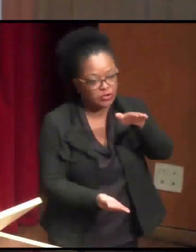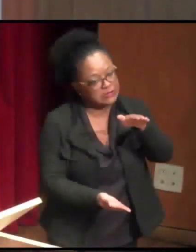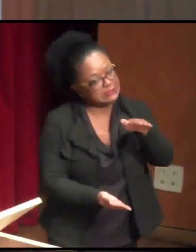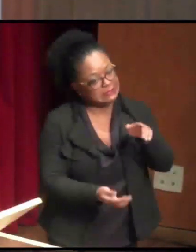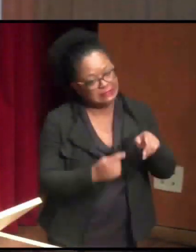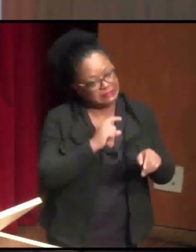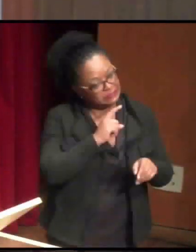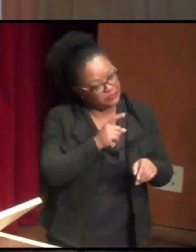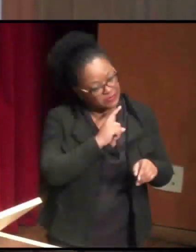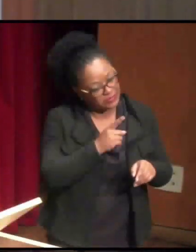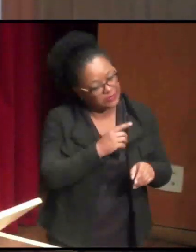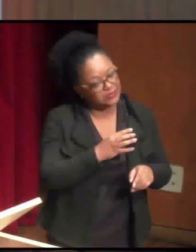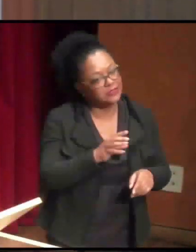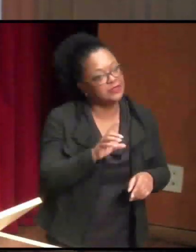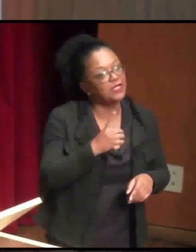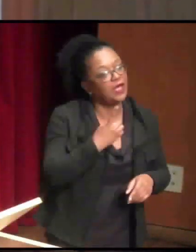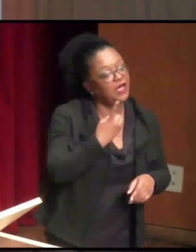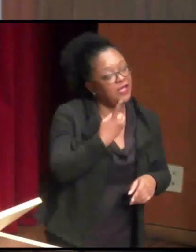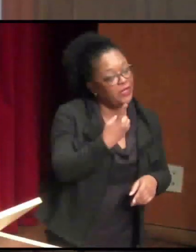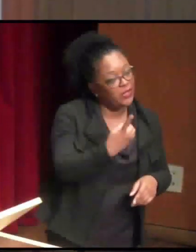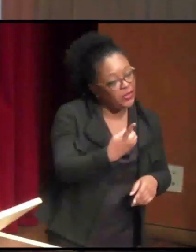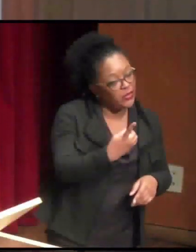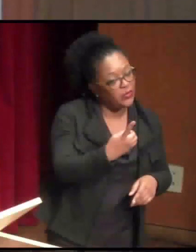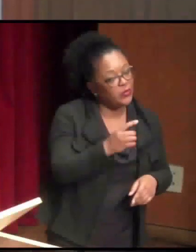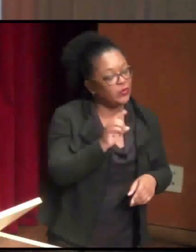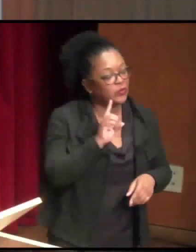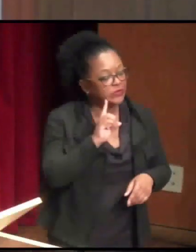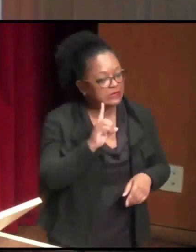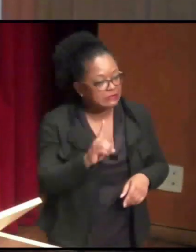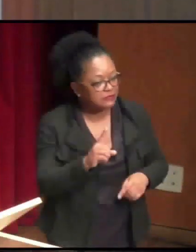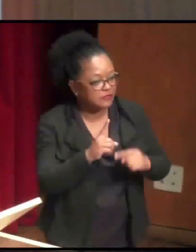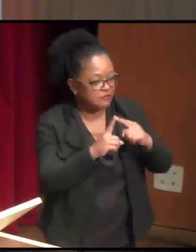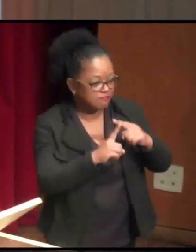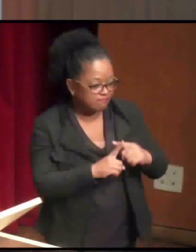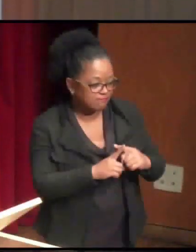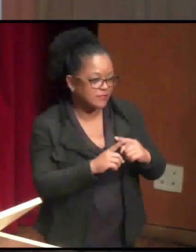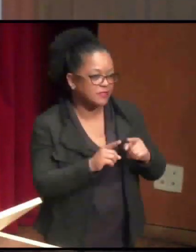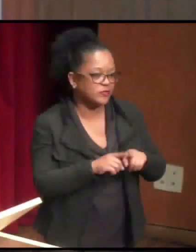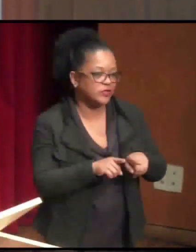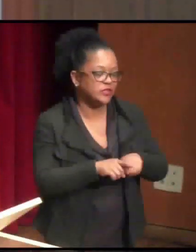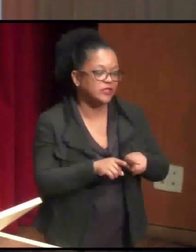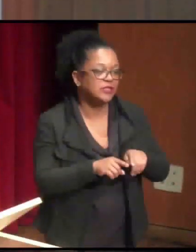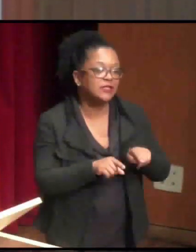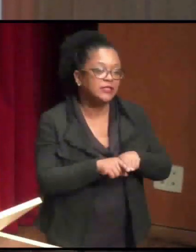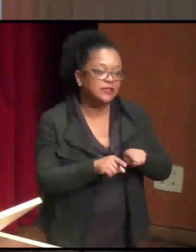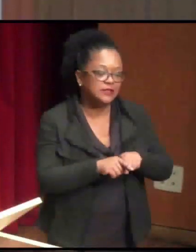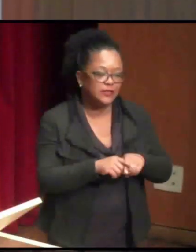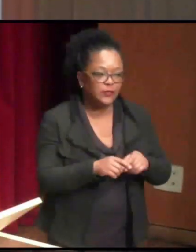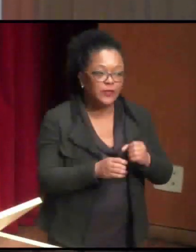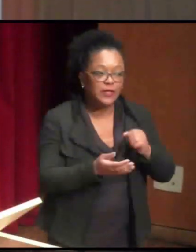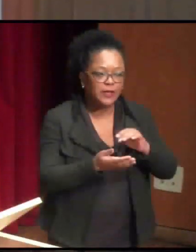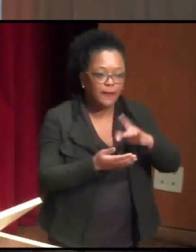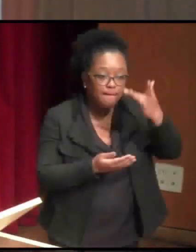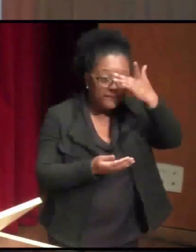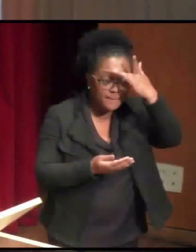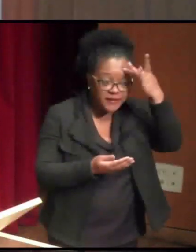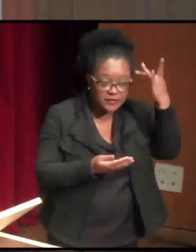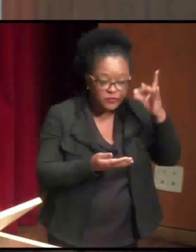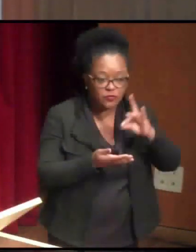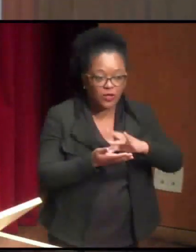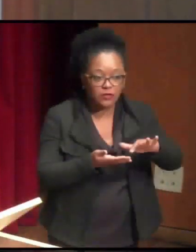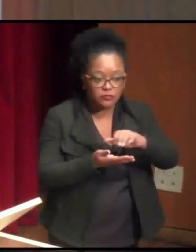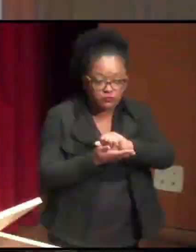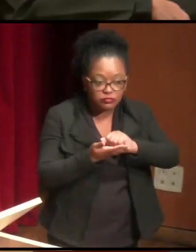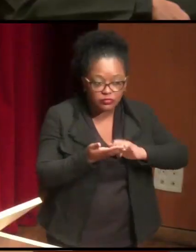dia, e eu tenho um mail de mais de 6 mil pessoas na Sociedade Bíblica, com 1.200 pessoas